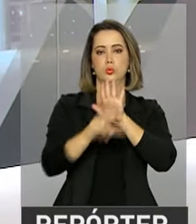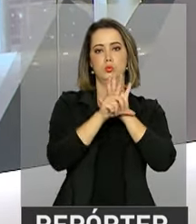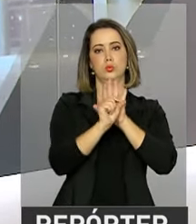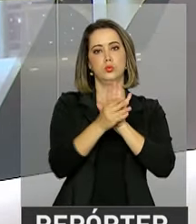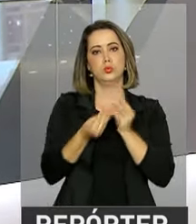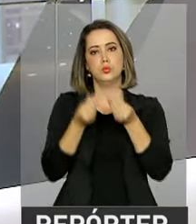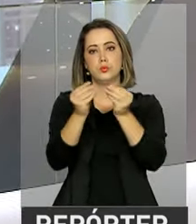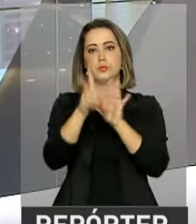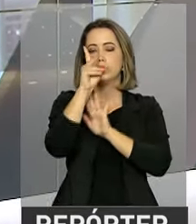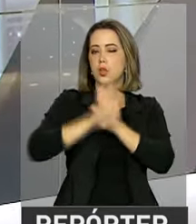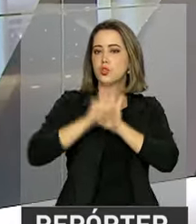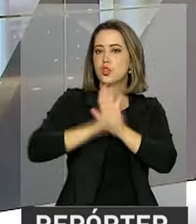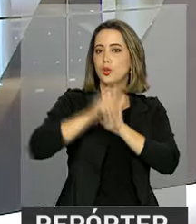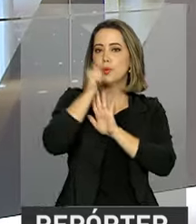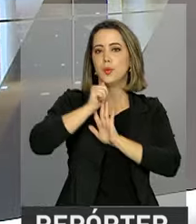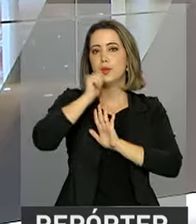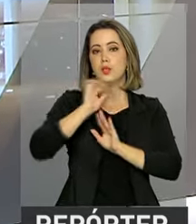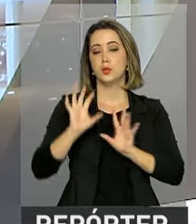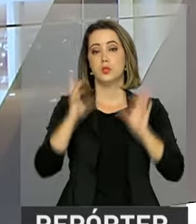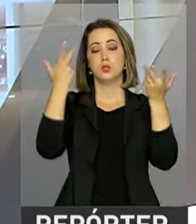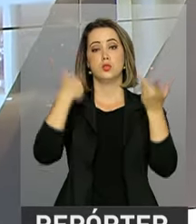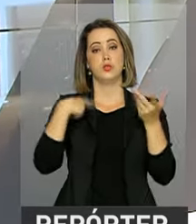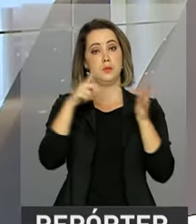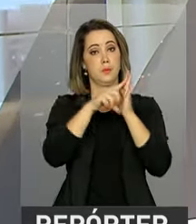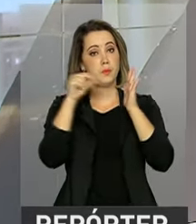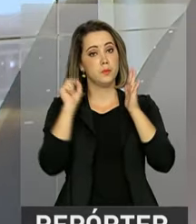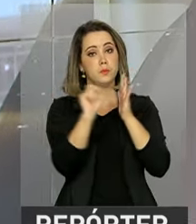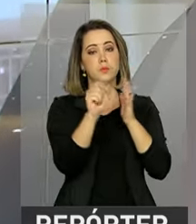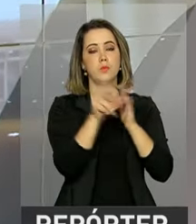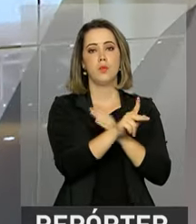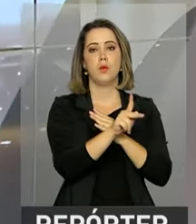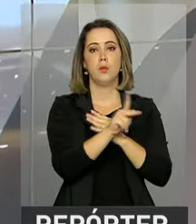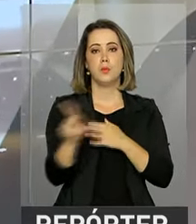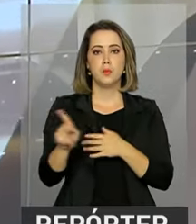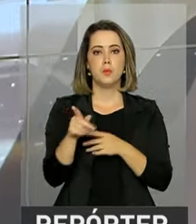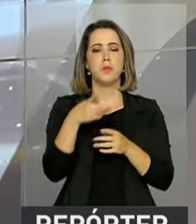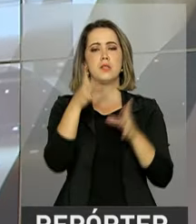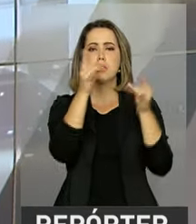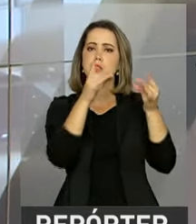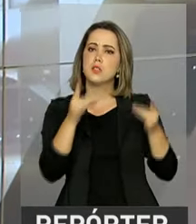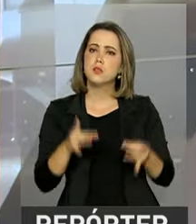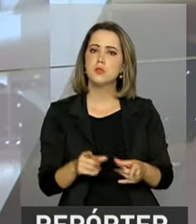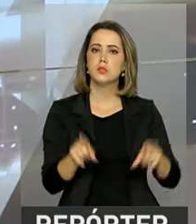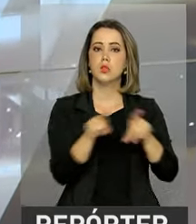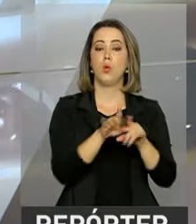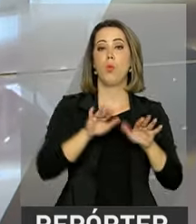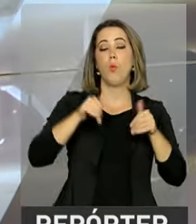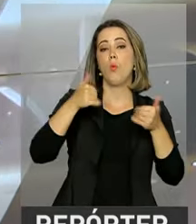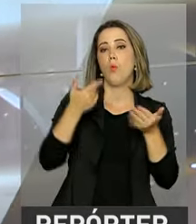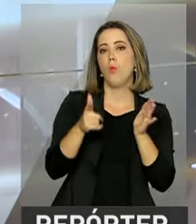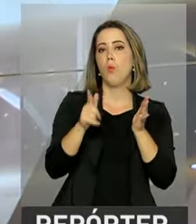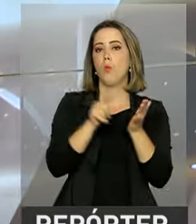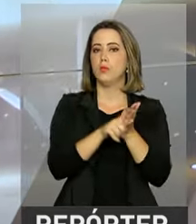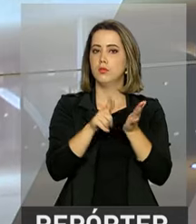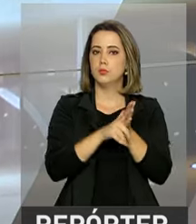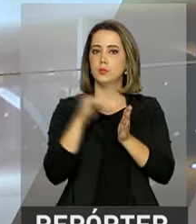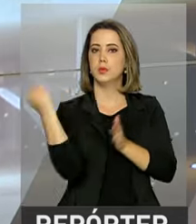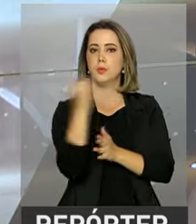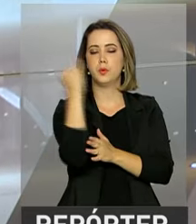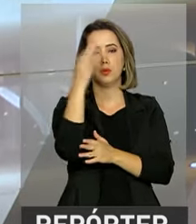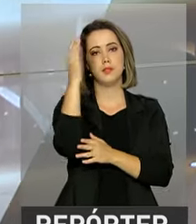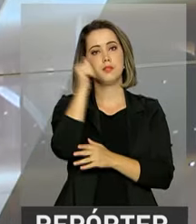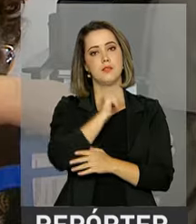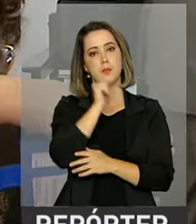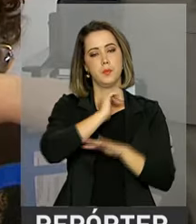mais direitos às mulheres. Durante a cerimônia no Palácio do Planalto, Temer destacou o papel das mulheres para o desenvolvimento do país.